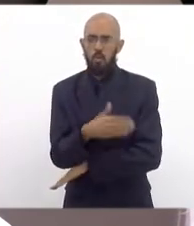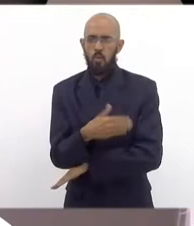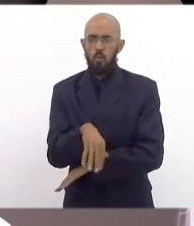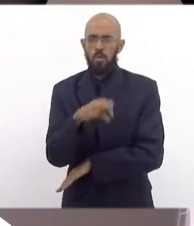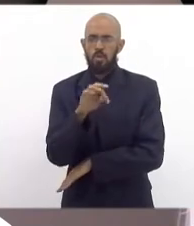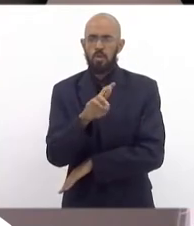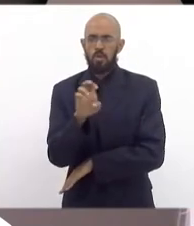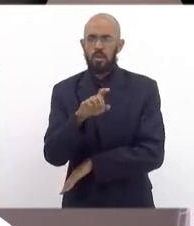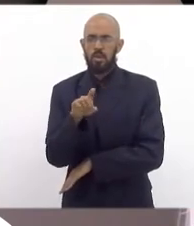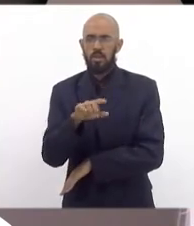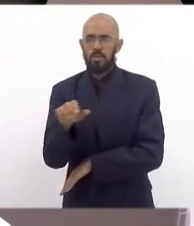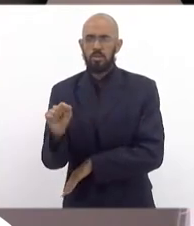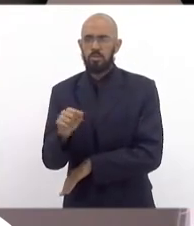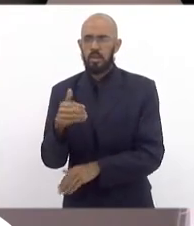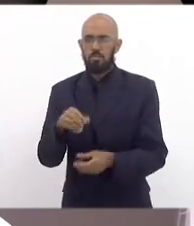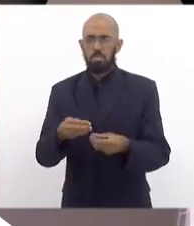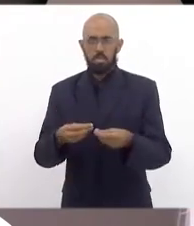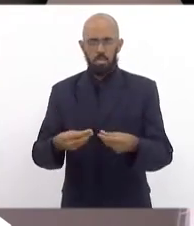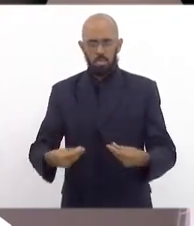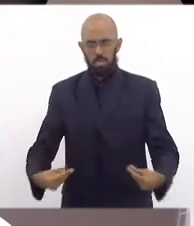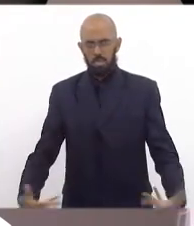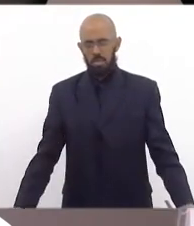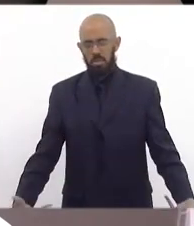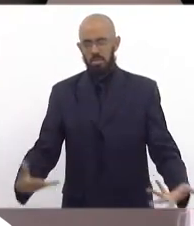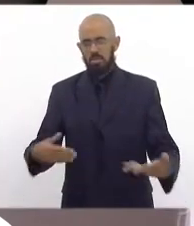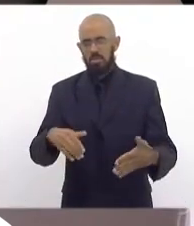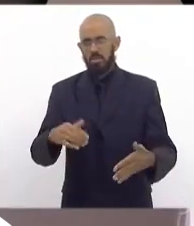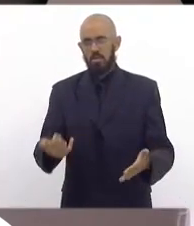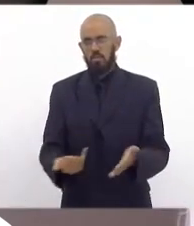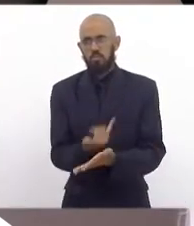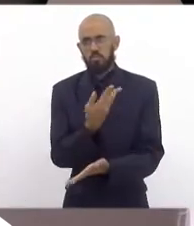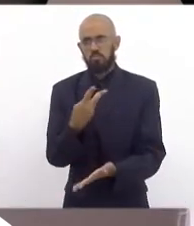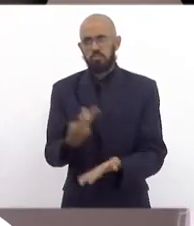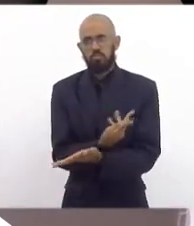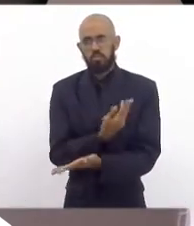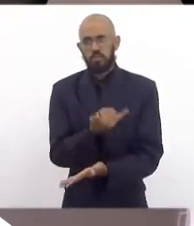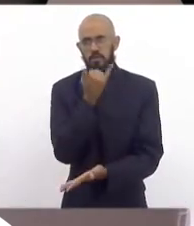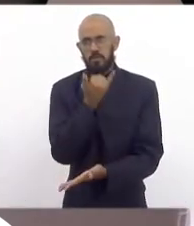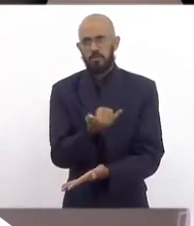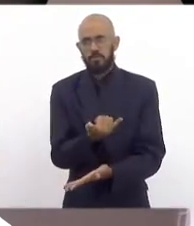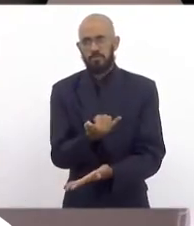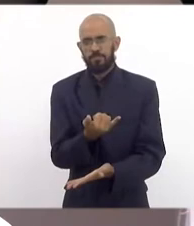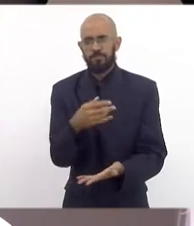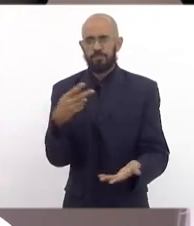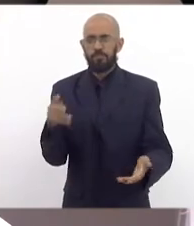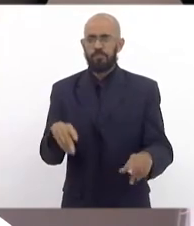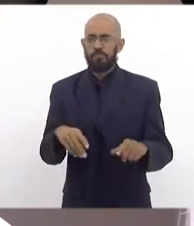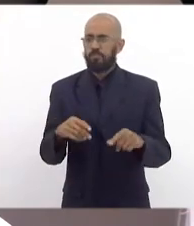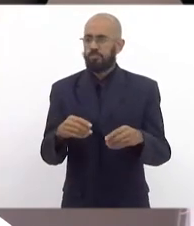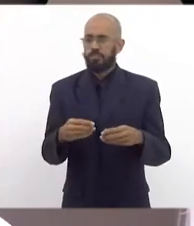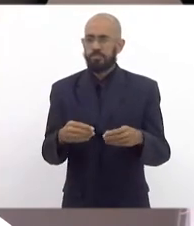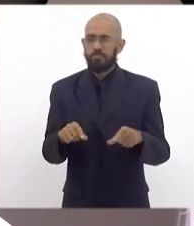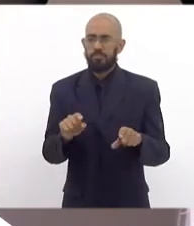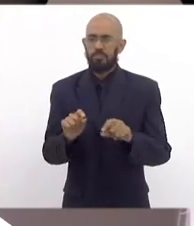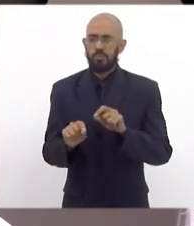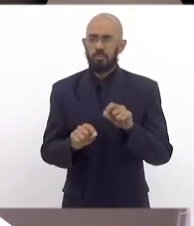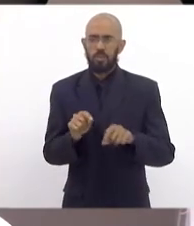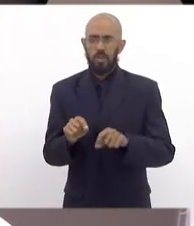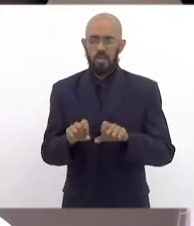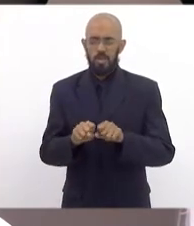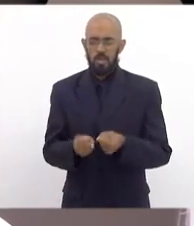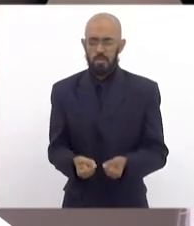e com esse desastre realmente a Rua Teresa o Deputado Luiz Paulo colocou muito bem os seus quebrou